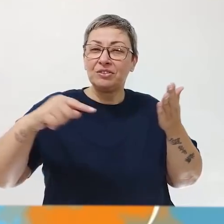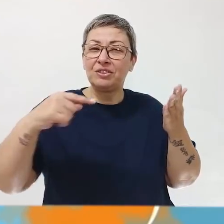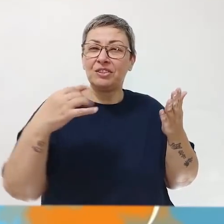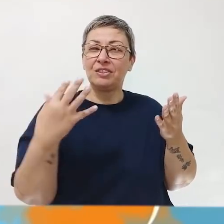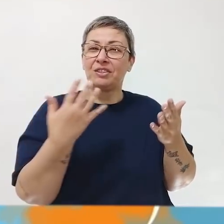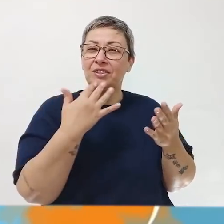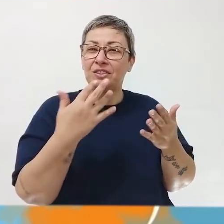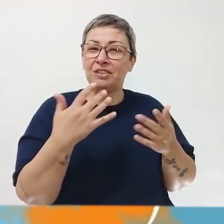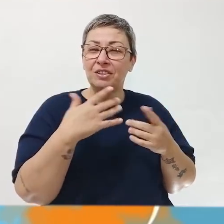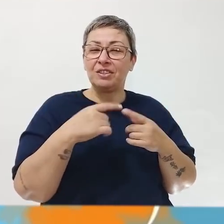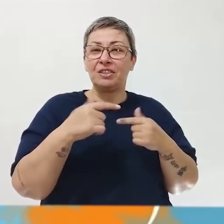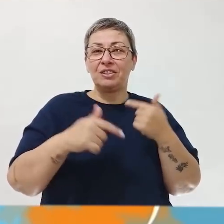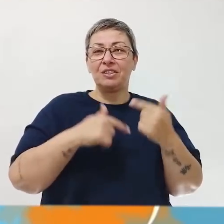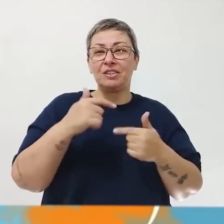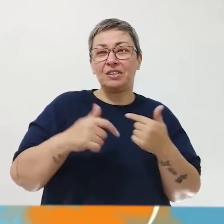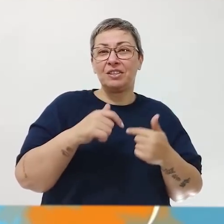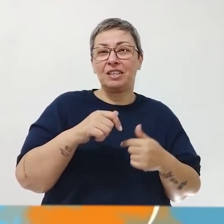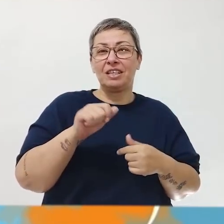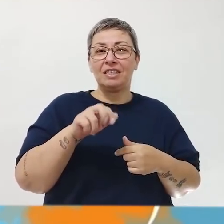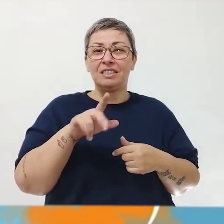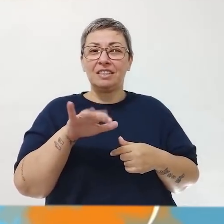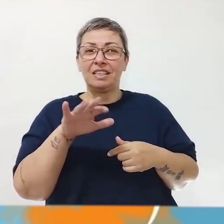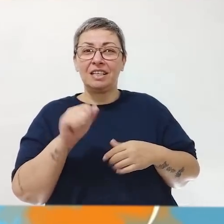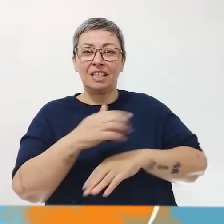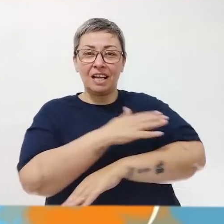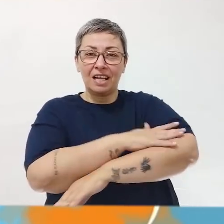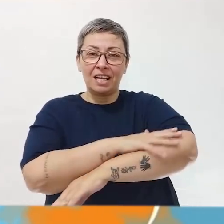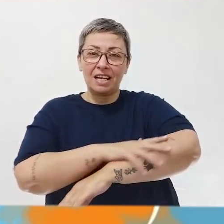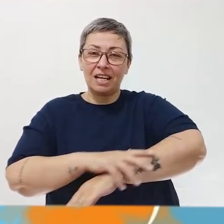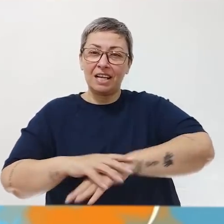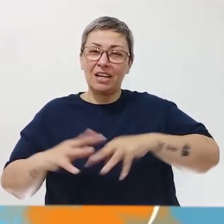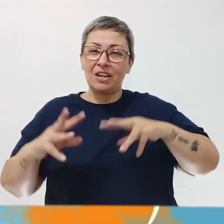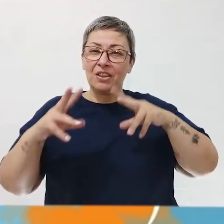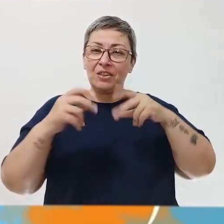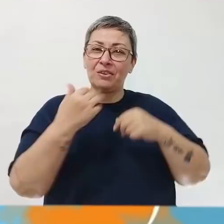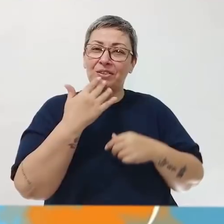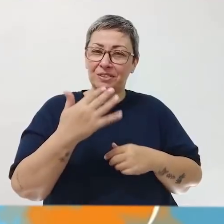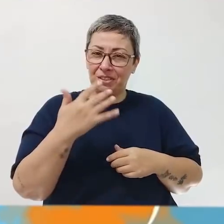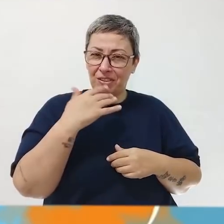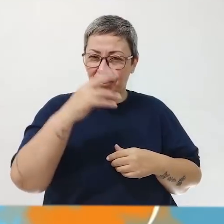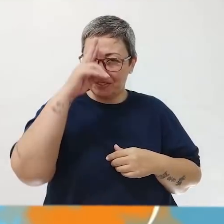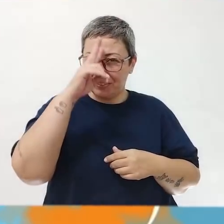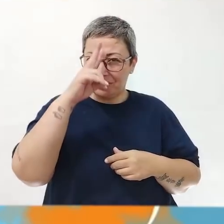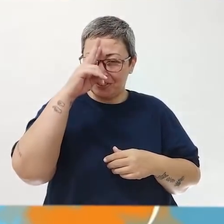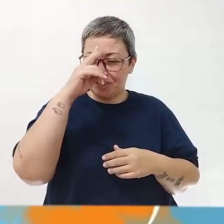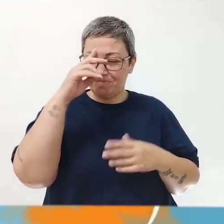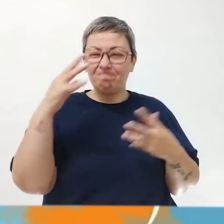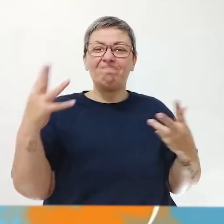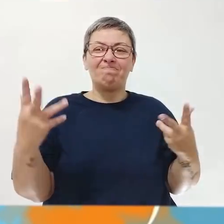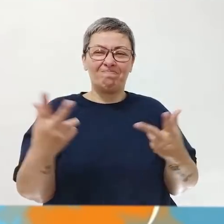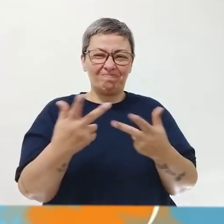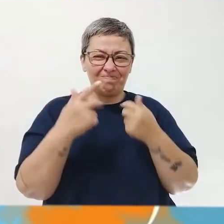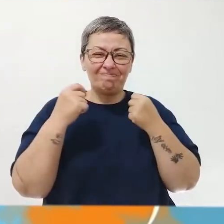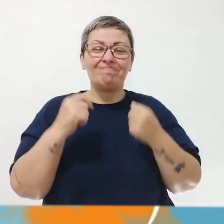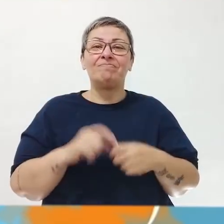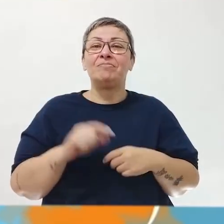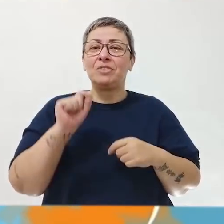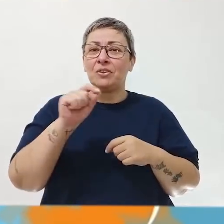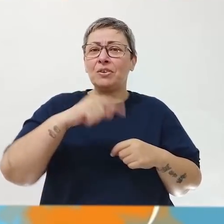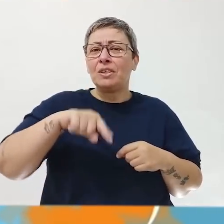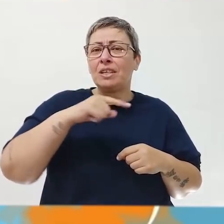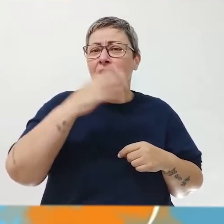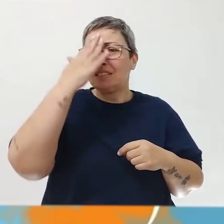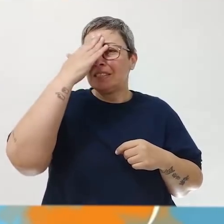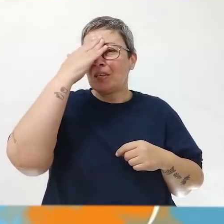da artista Angélica Das mostrando a beleza da pele humana em todas as cores, lembram? Sensacional, não é? E